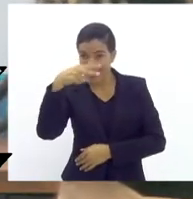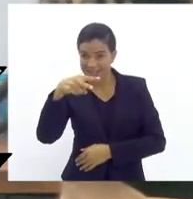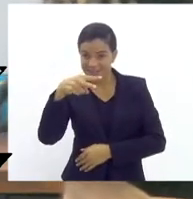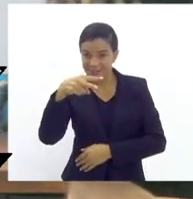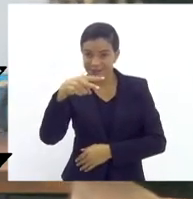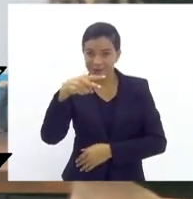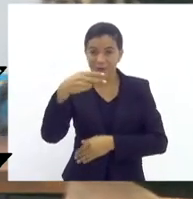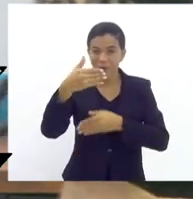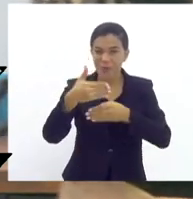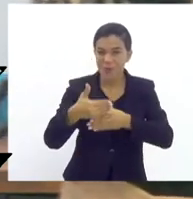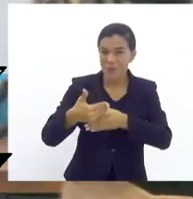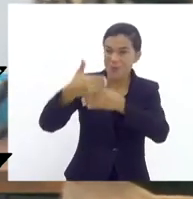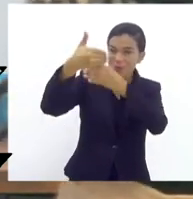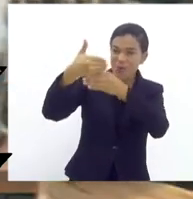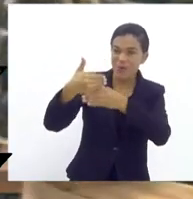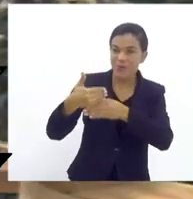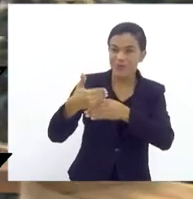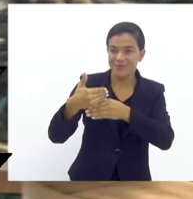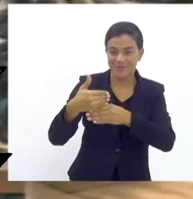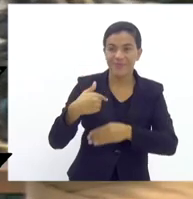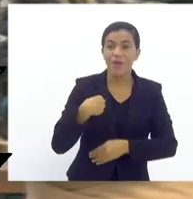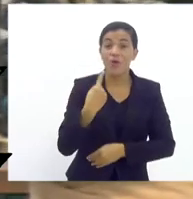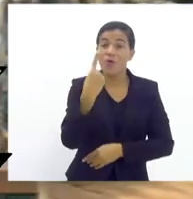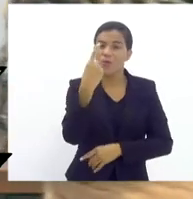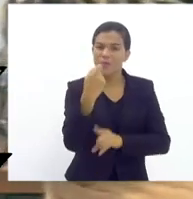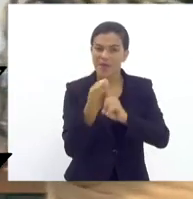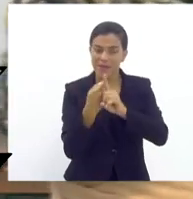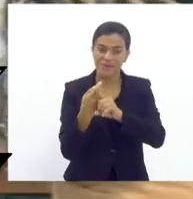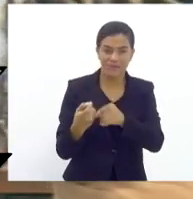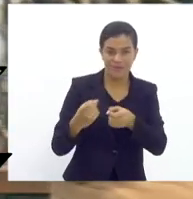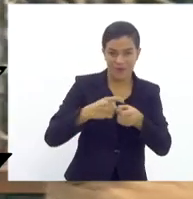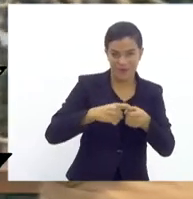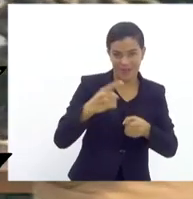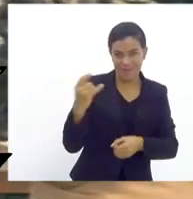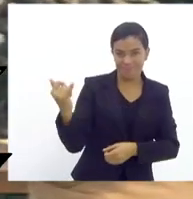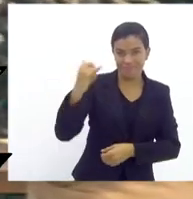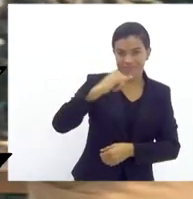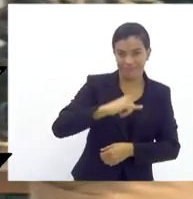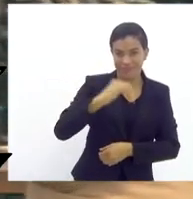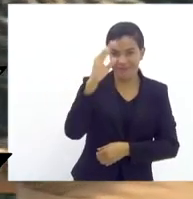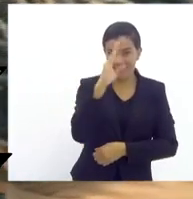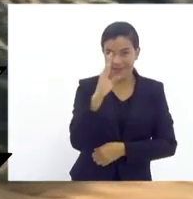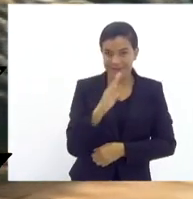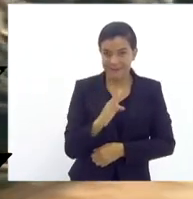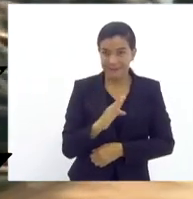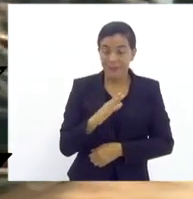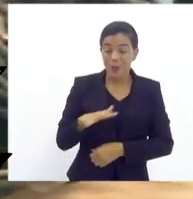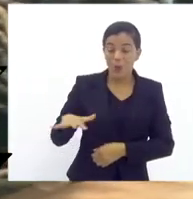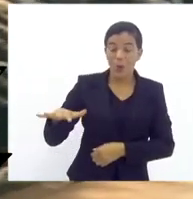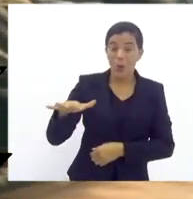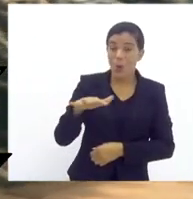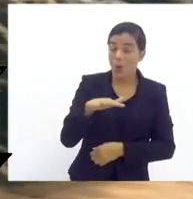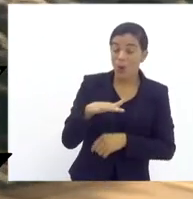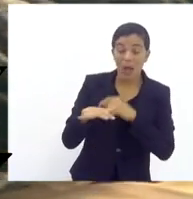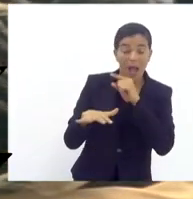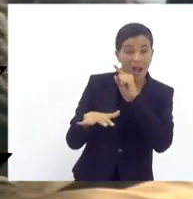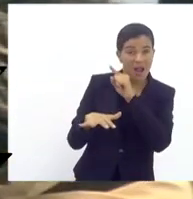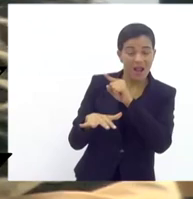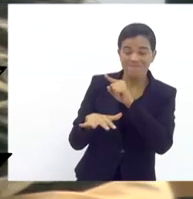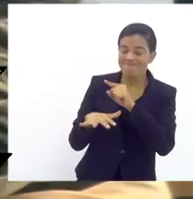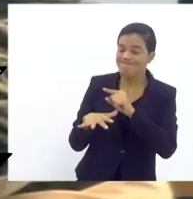muro a menos de um mês eu voltei de um ambiente extremamente